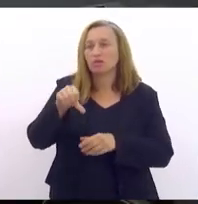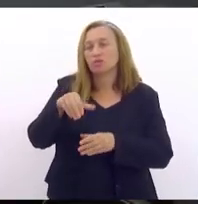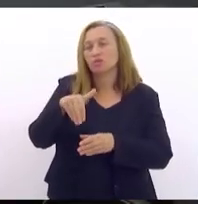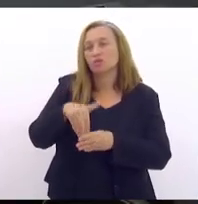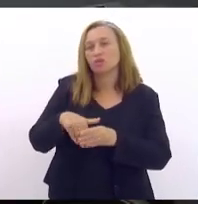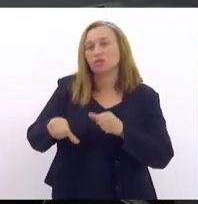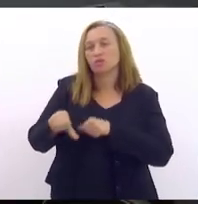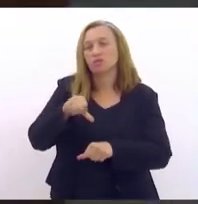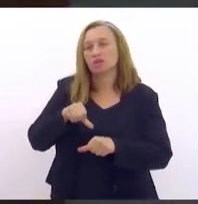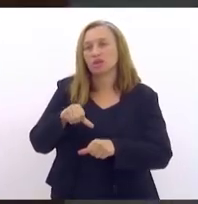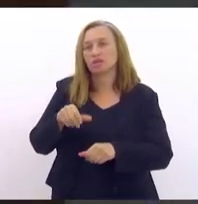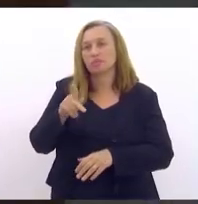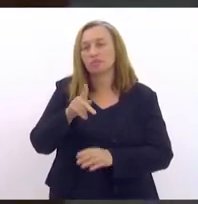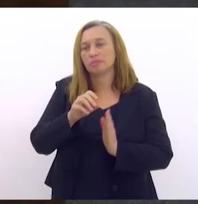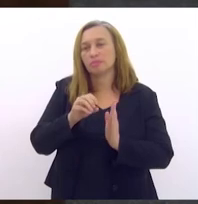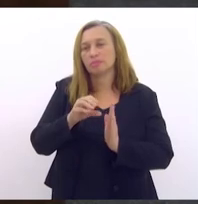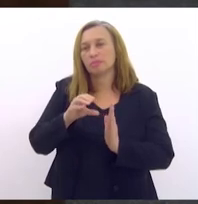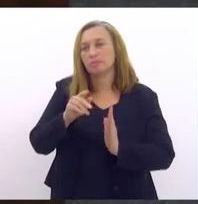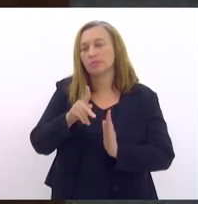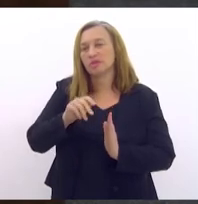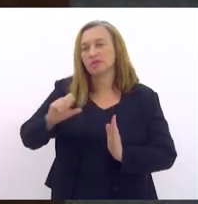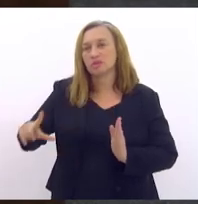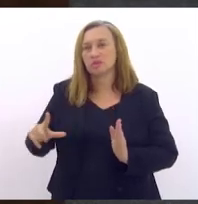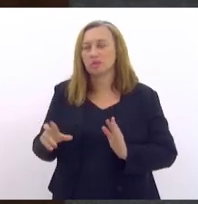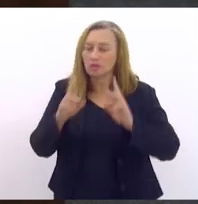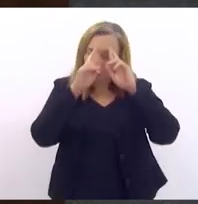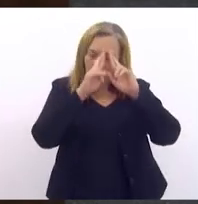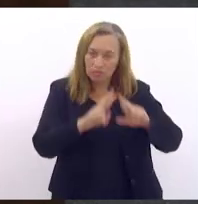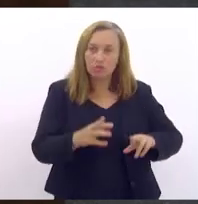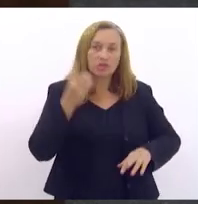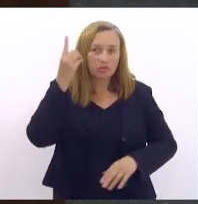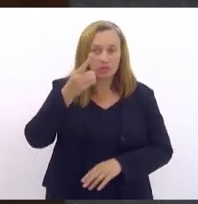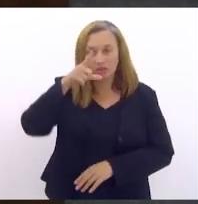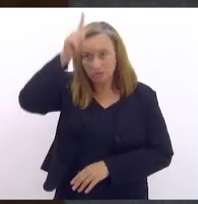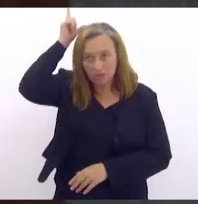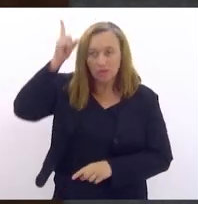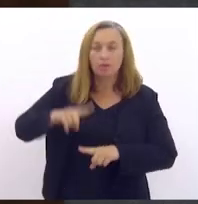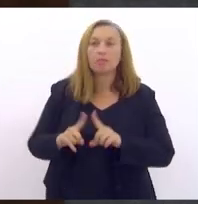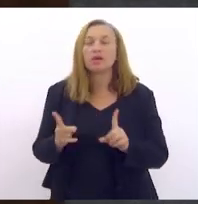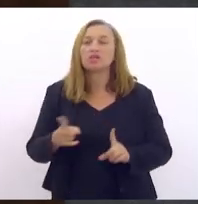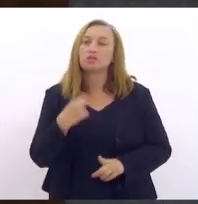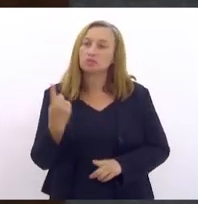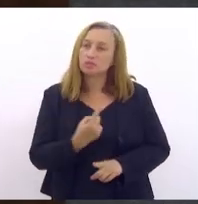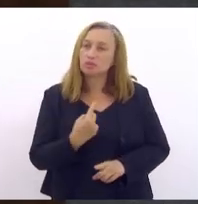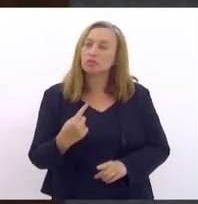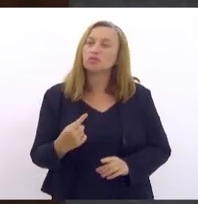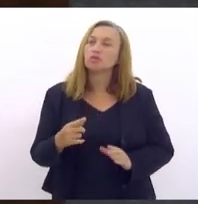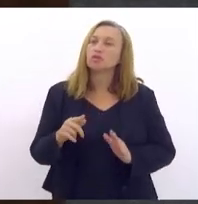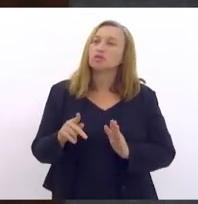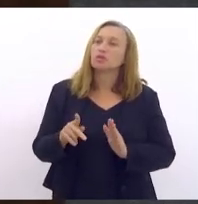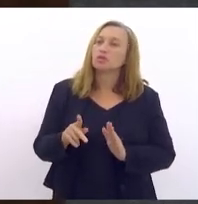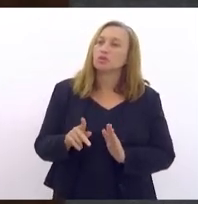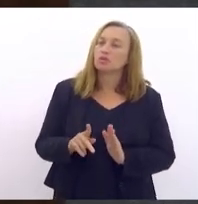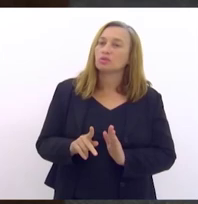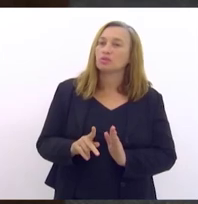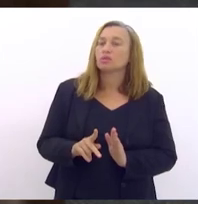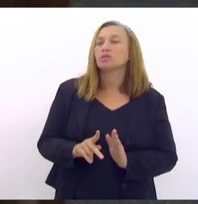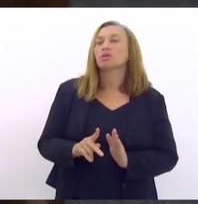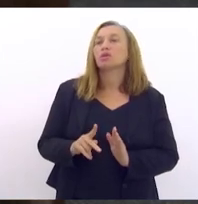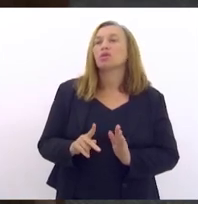PSOL, com todo o respeito ao deputado Luiz Paulo e ao seu estudo, mas nós do PSOL temos a defesa do imposto